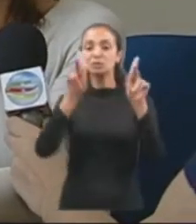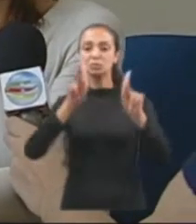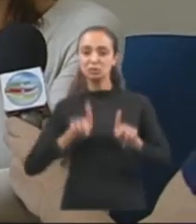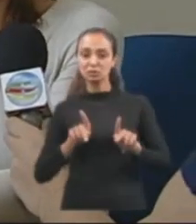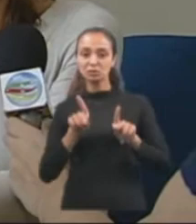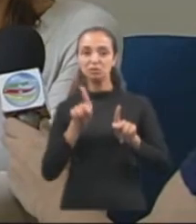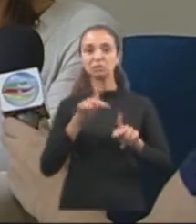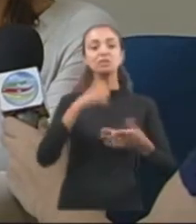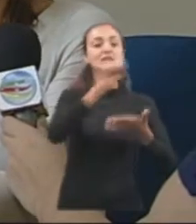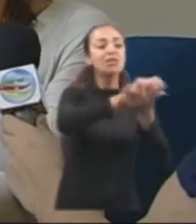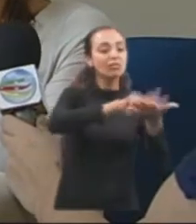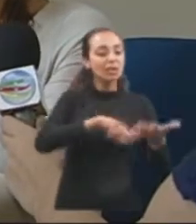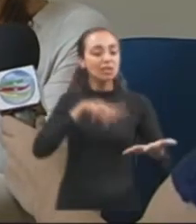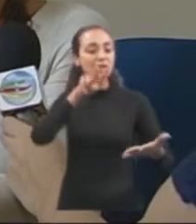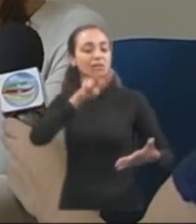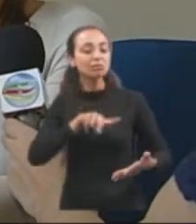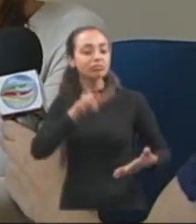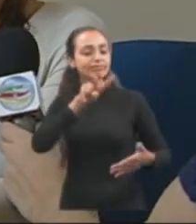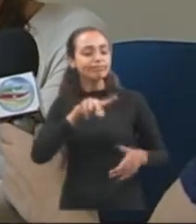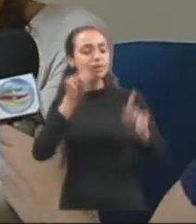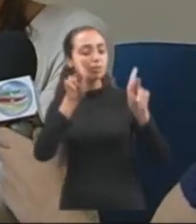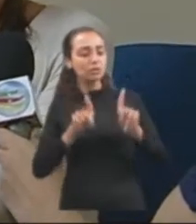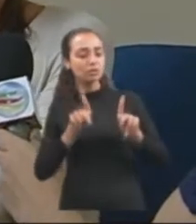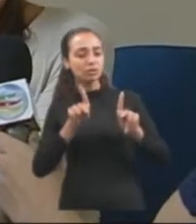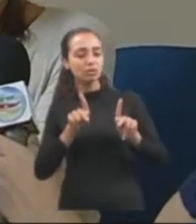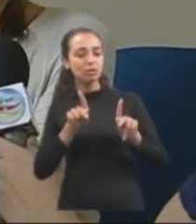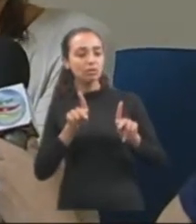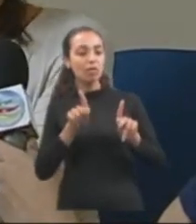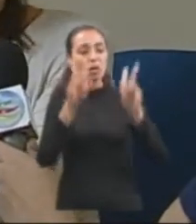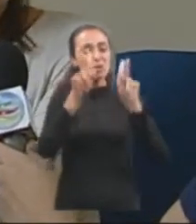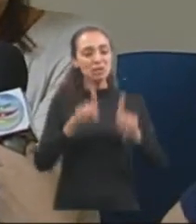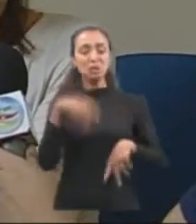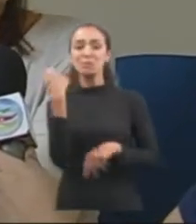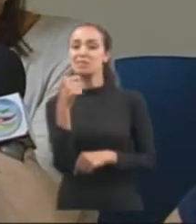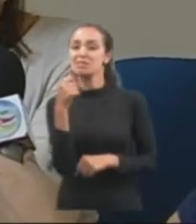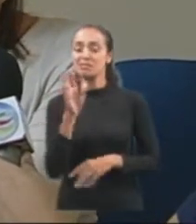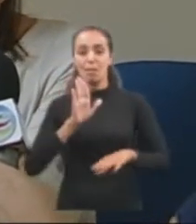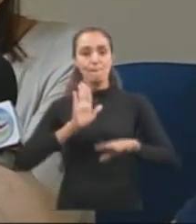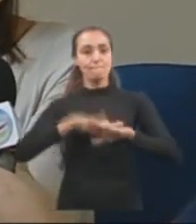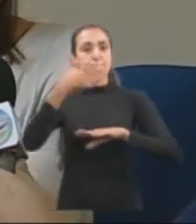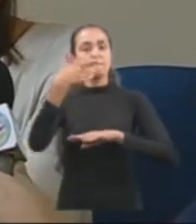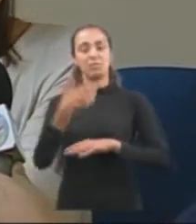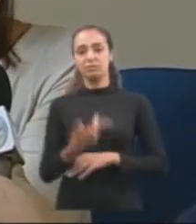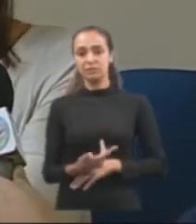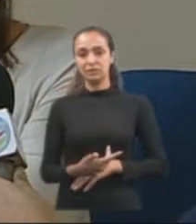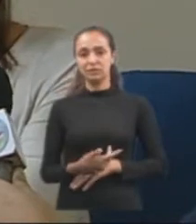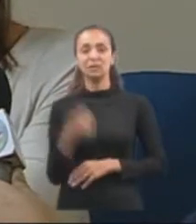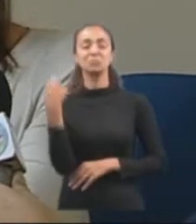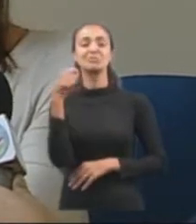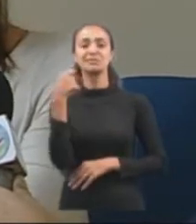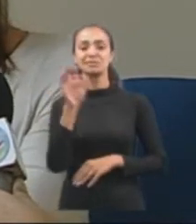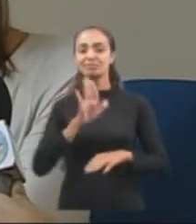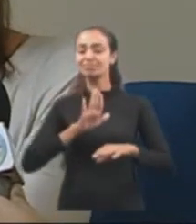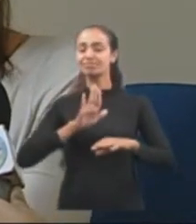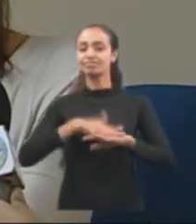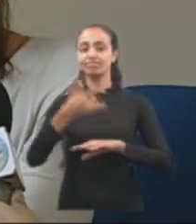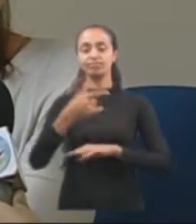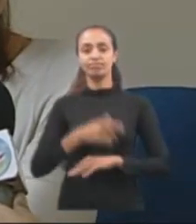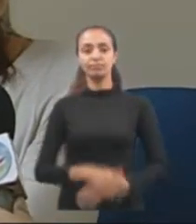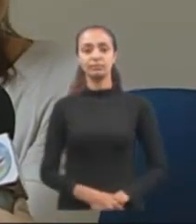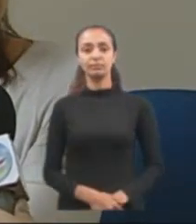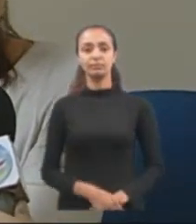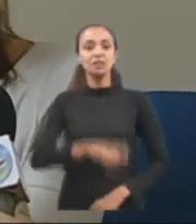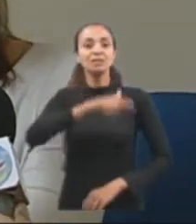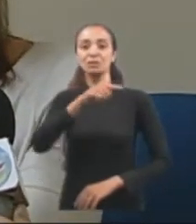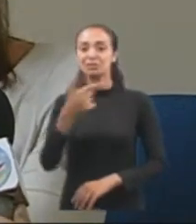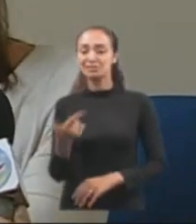sempre se avalia, né, aquela situação mais vulnerável socialmente, como se diz. Né, a necessidade realmente da pessoa que não